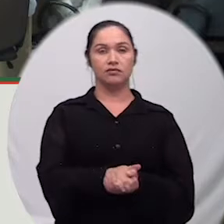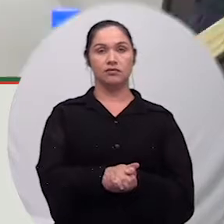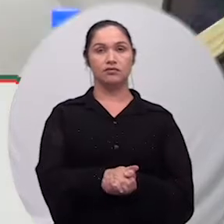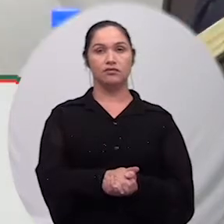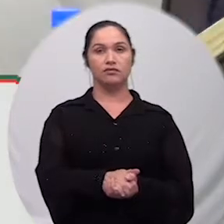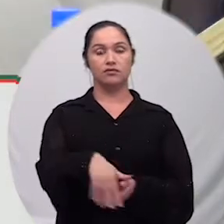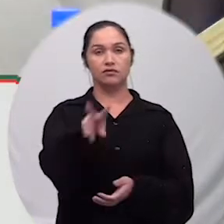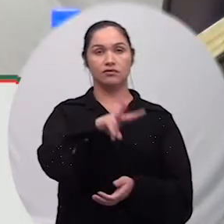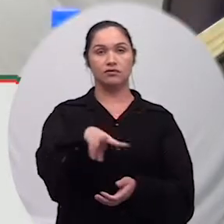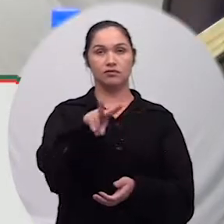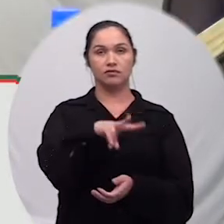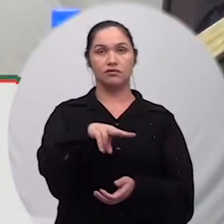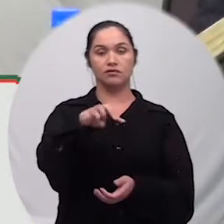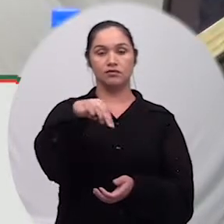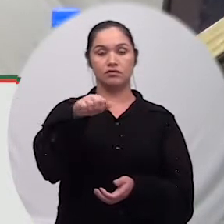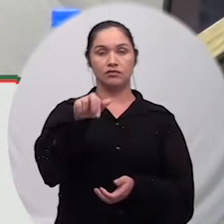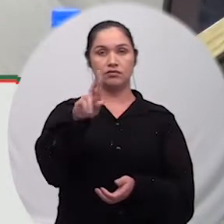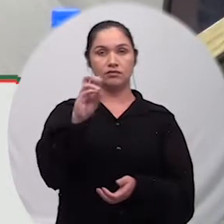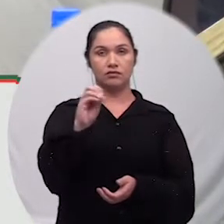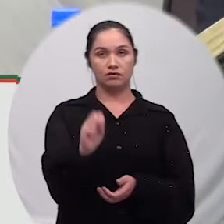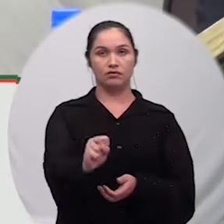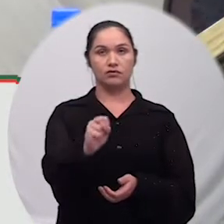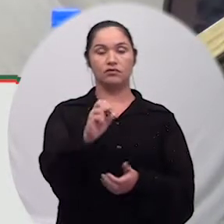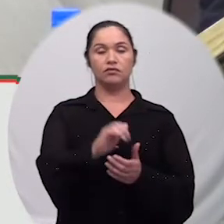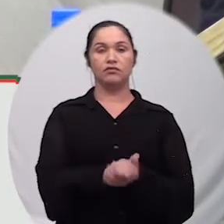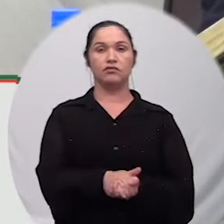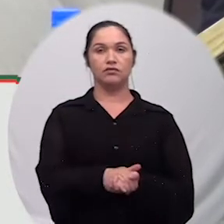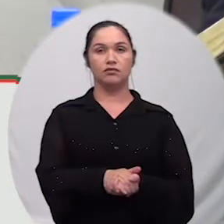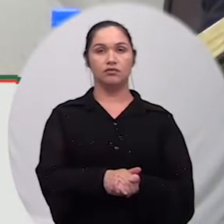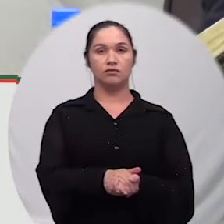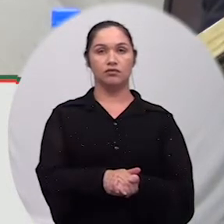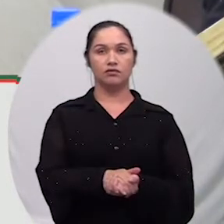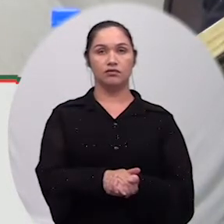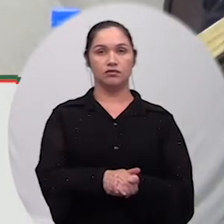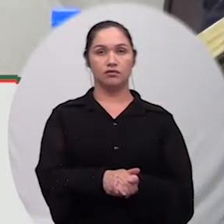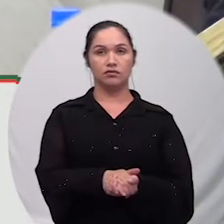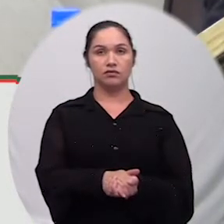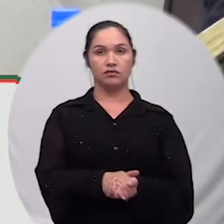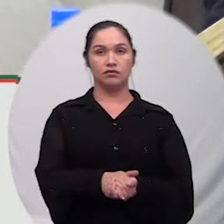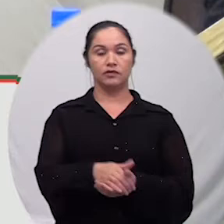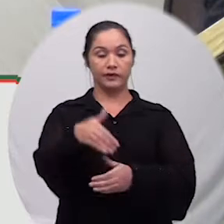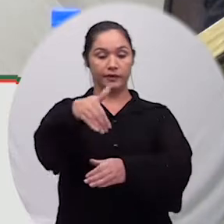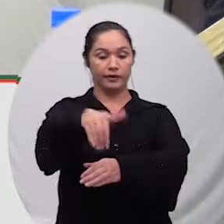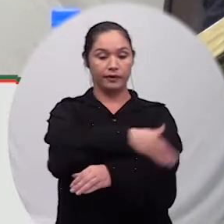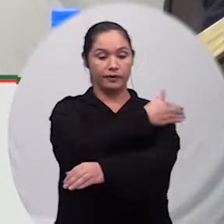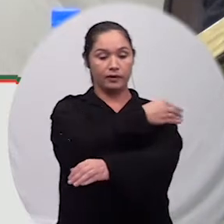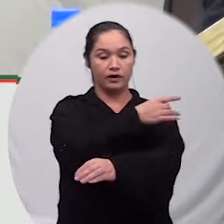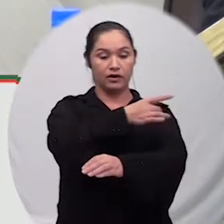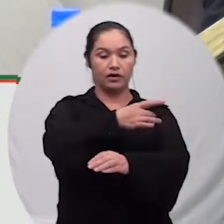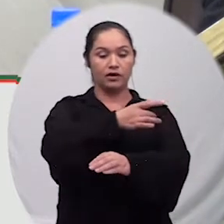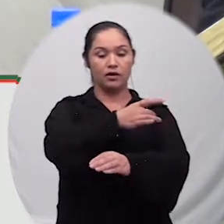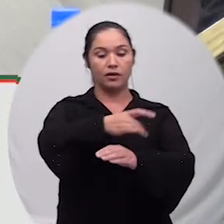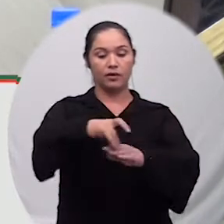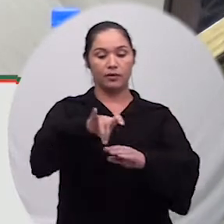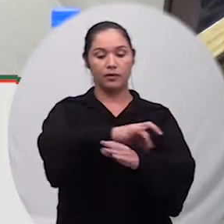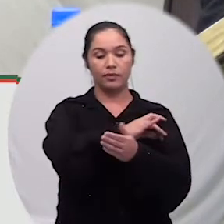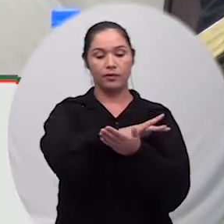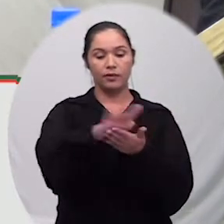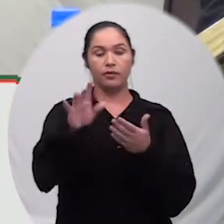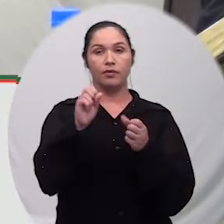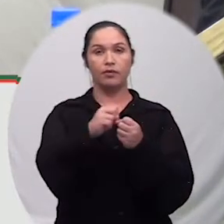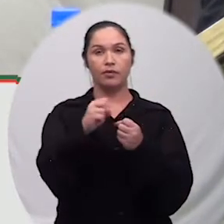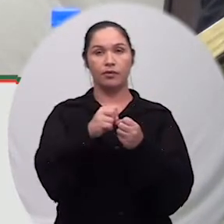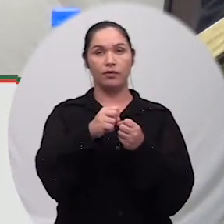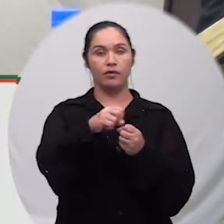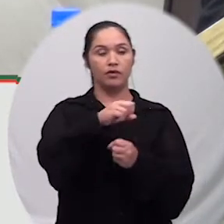957/18, autoria vereador Marcos Meller, assunto asfaltamento da rua Luiz de Luca, localizado no